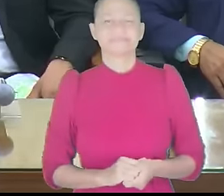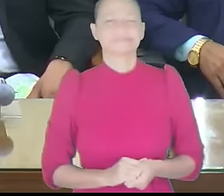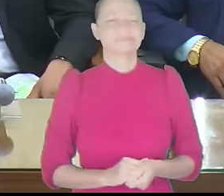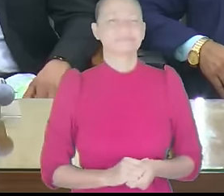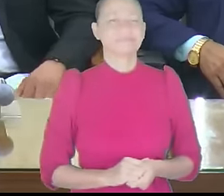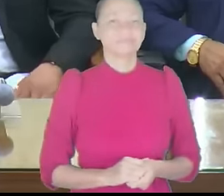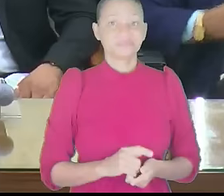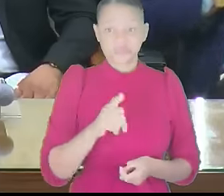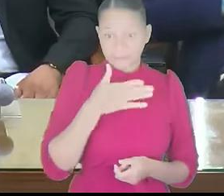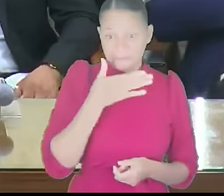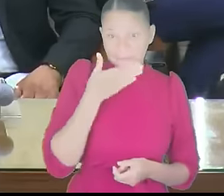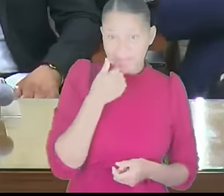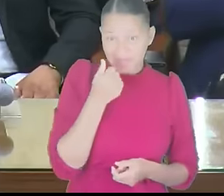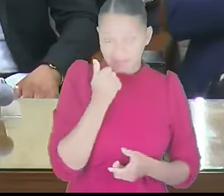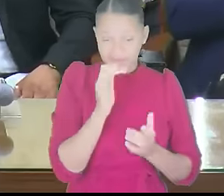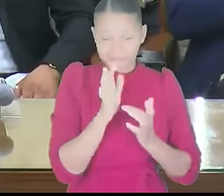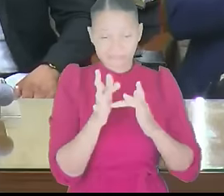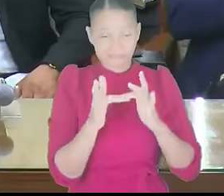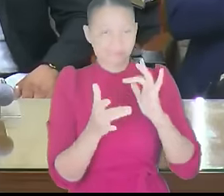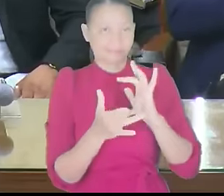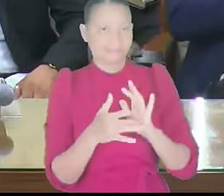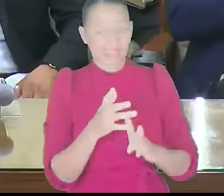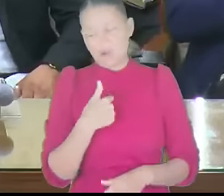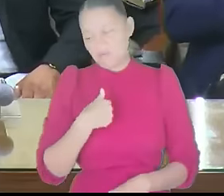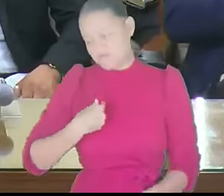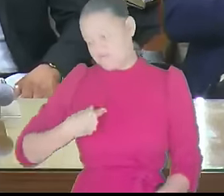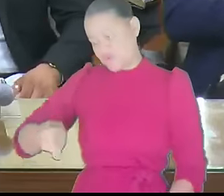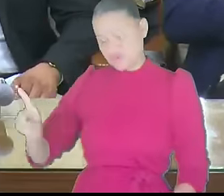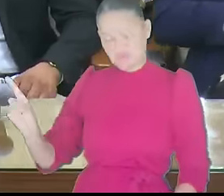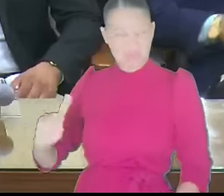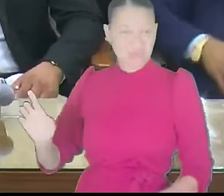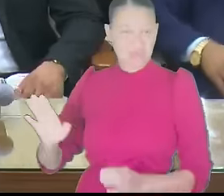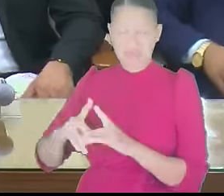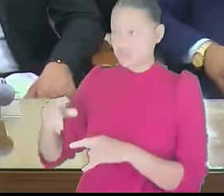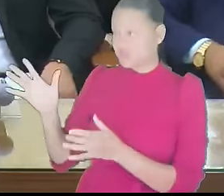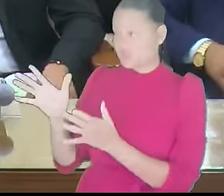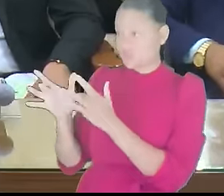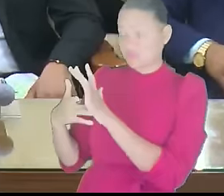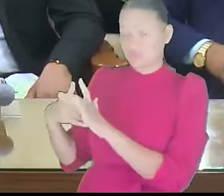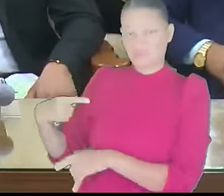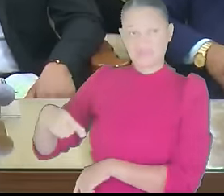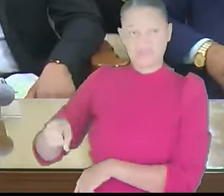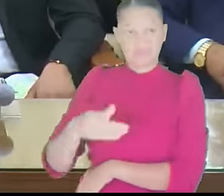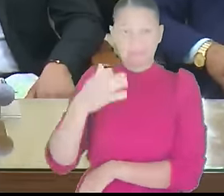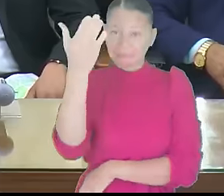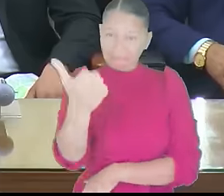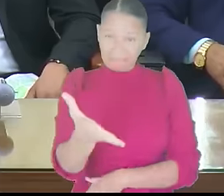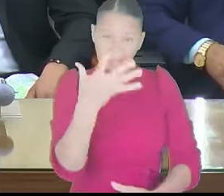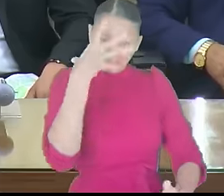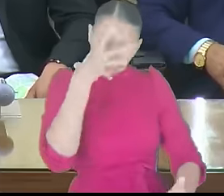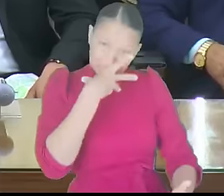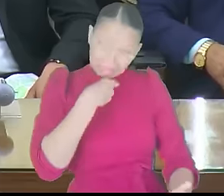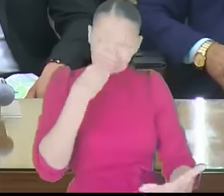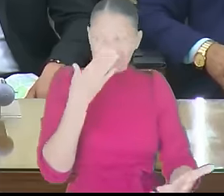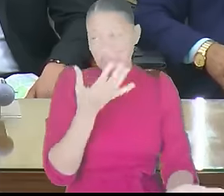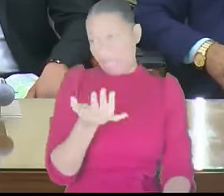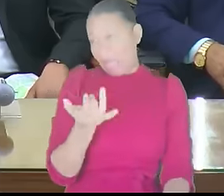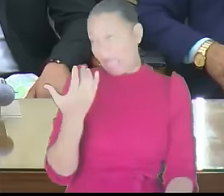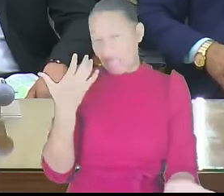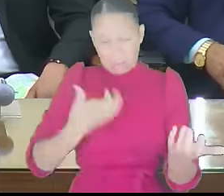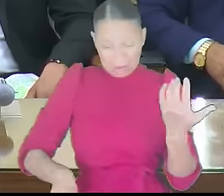Você é melhor do que Jesus. Não vai mais para a igreja não. Não vou não. Jesus vai, mas essa beleza não vai.